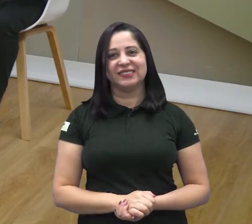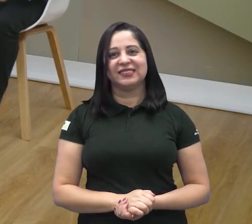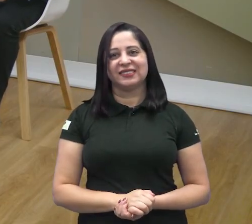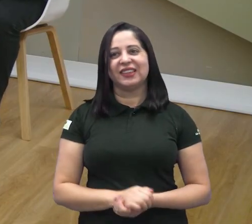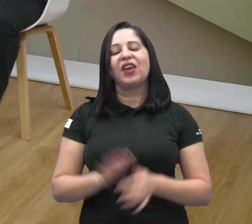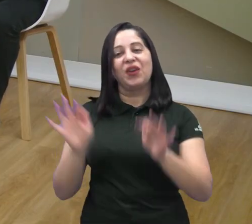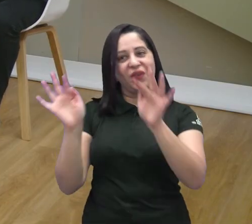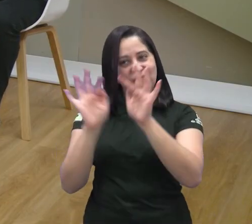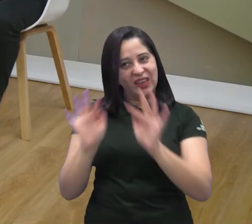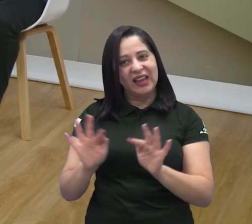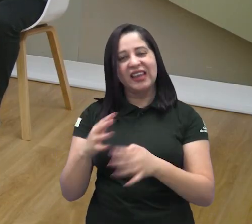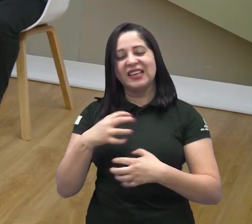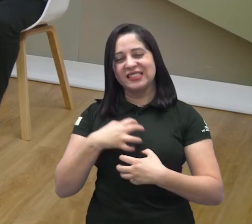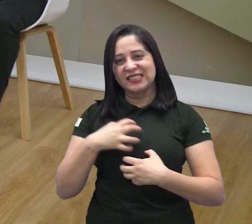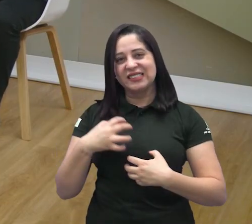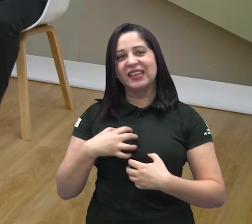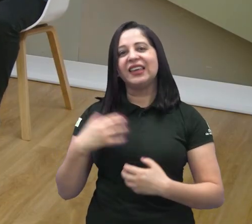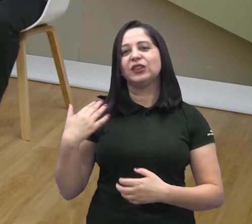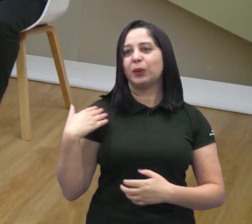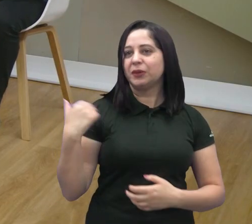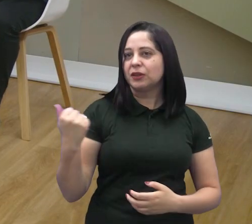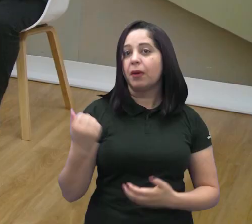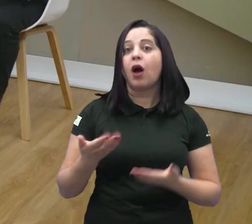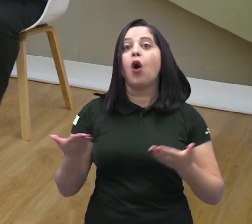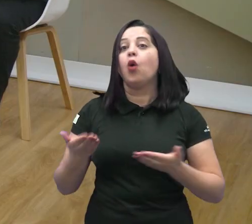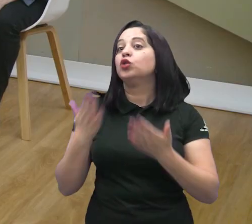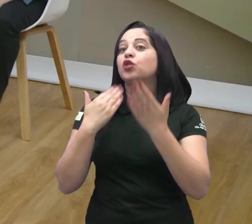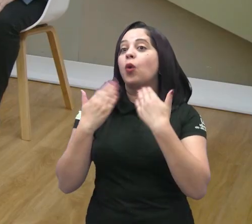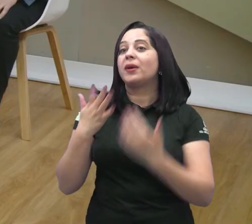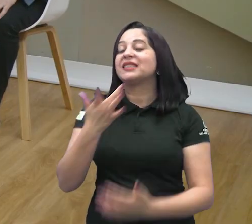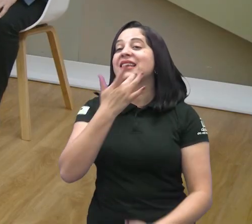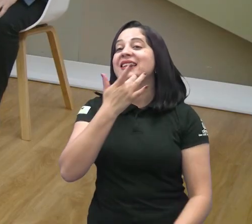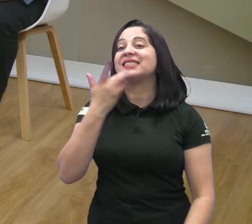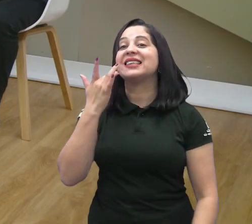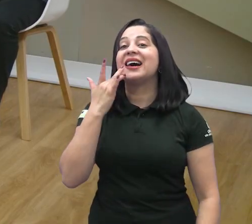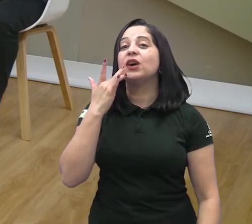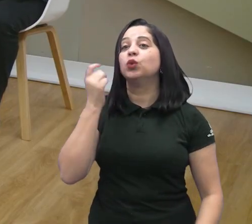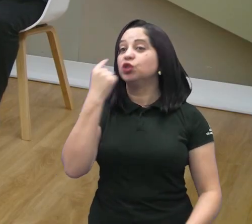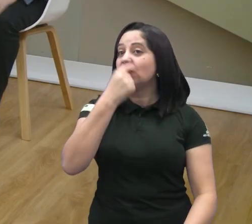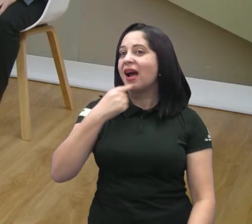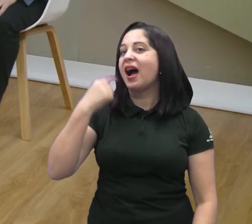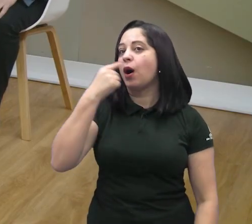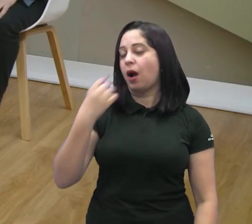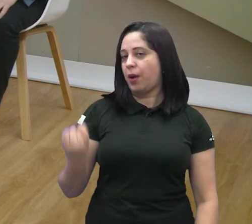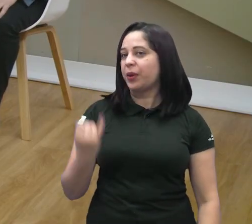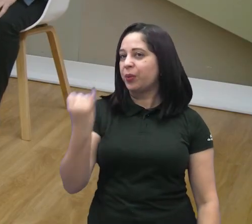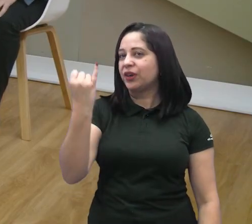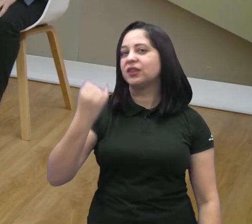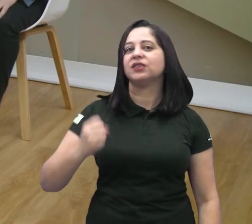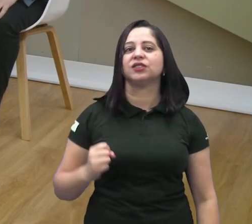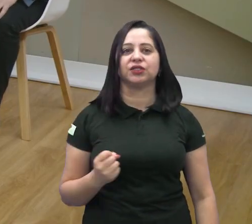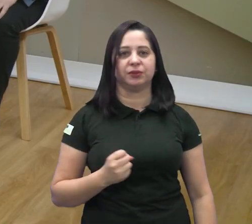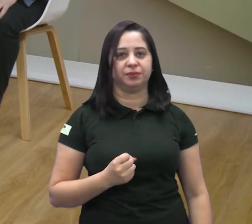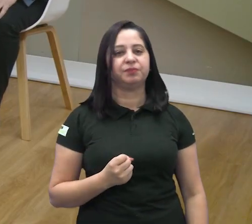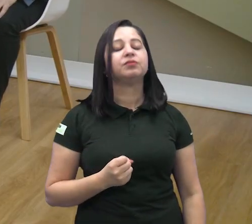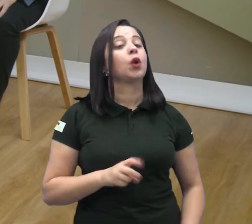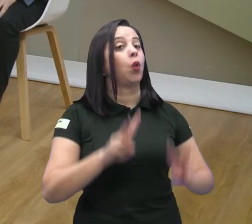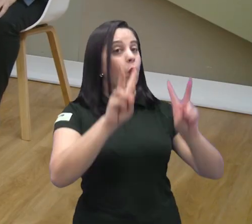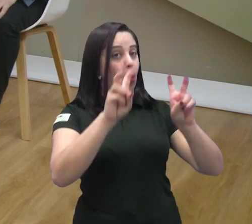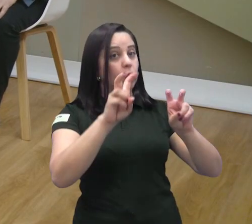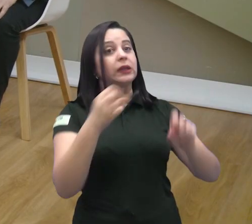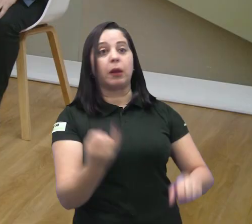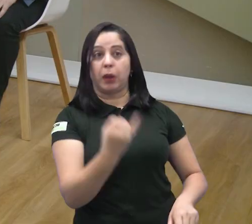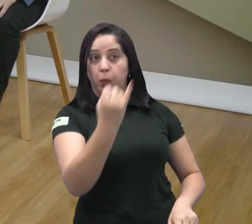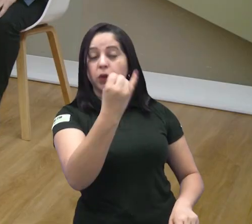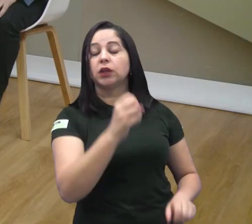fiquei muito feliz pelo convite, agradeço o convite. Vamos falar sobre saúde bucal, que é tão importante para nós, né? É verdade, é um tema muito